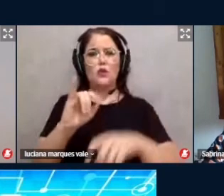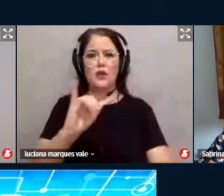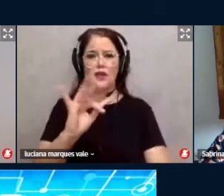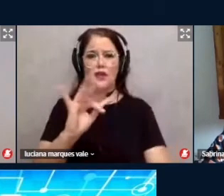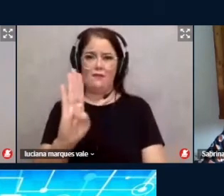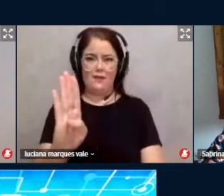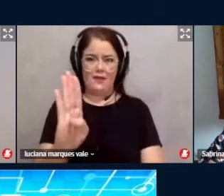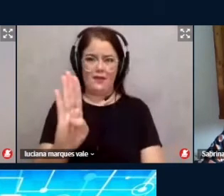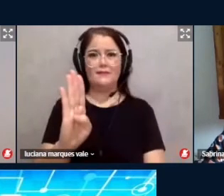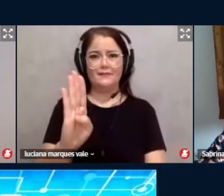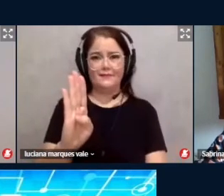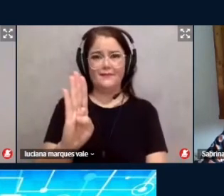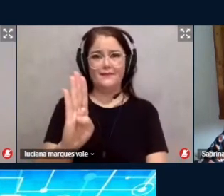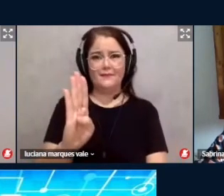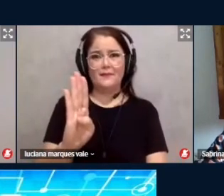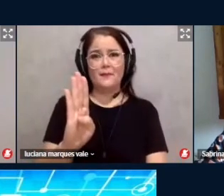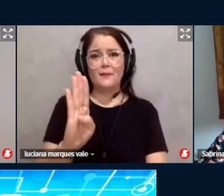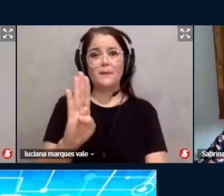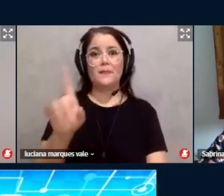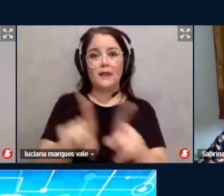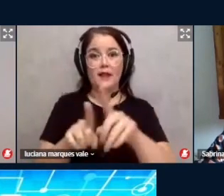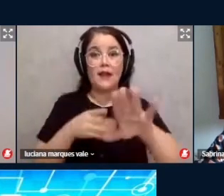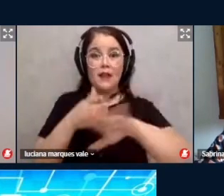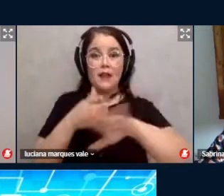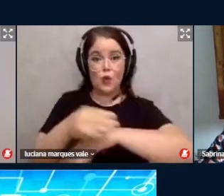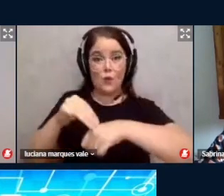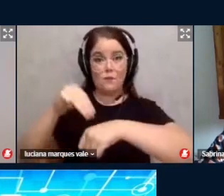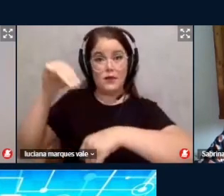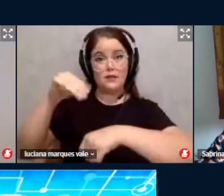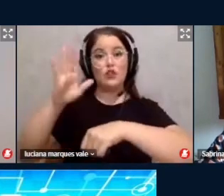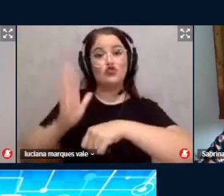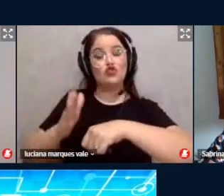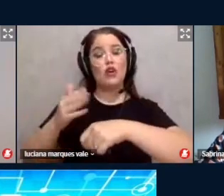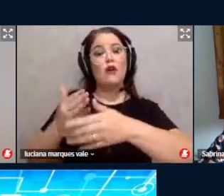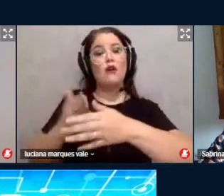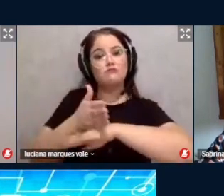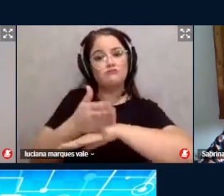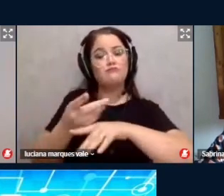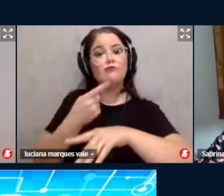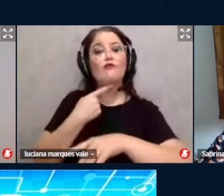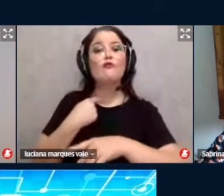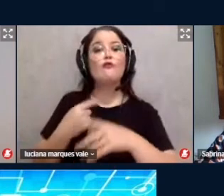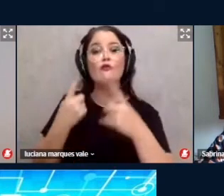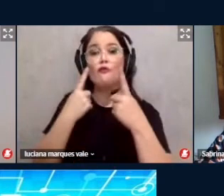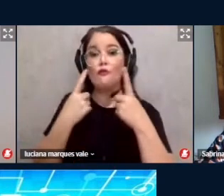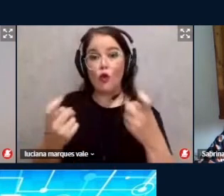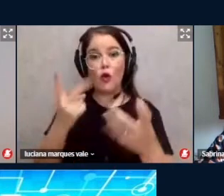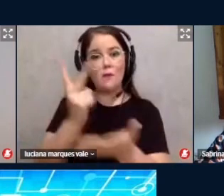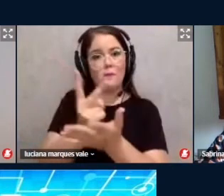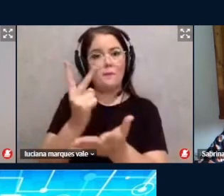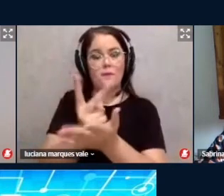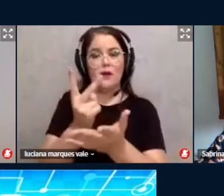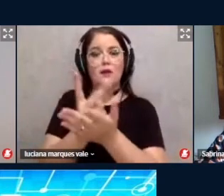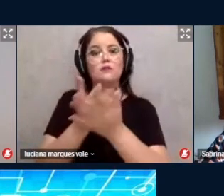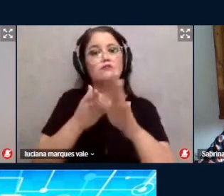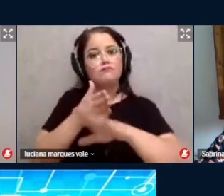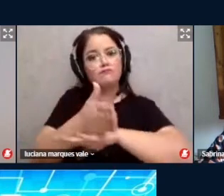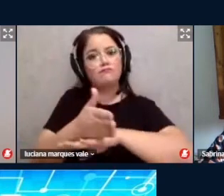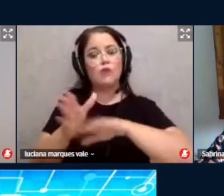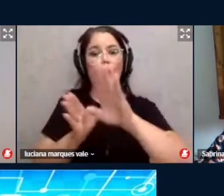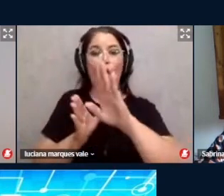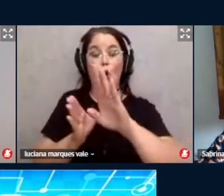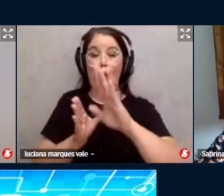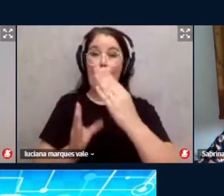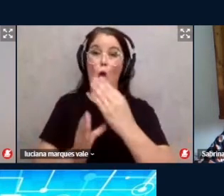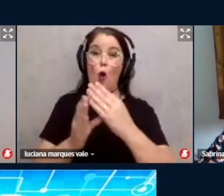Brasília. E quando entrou para o mestrado, já entrou com a mesma intenção de seguir sob a minha